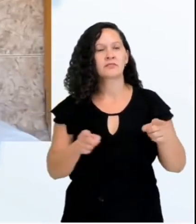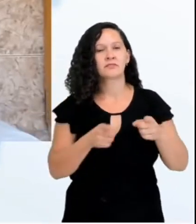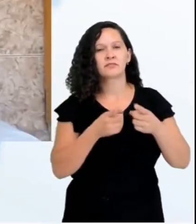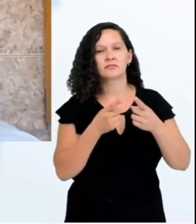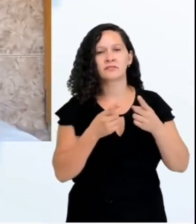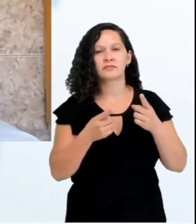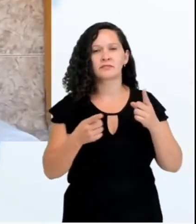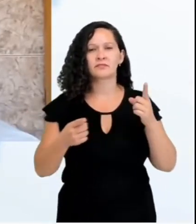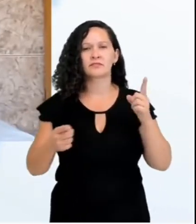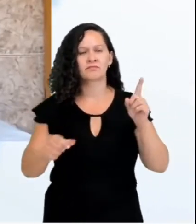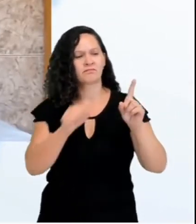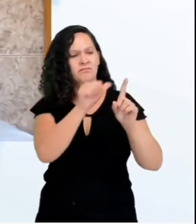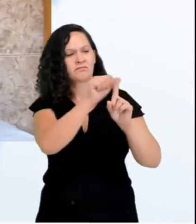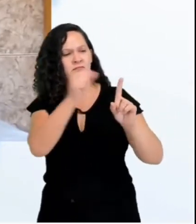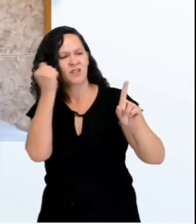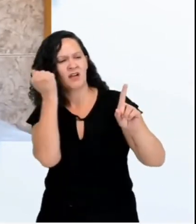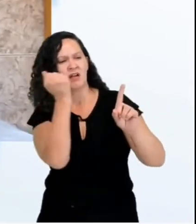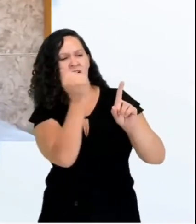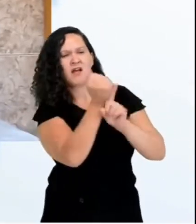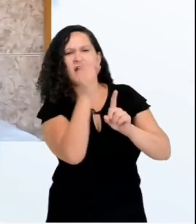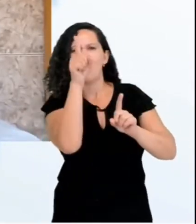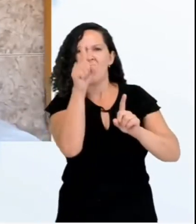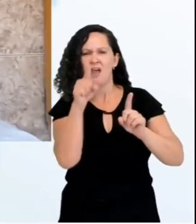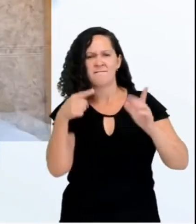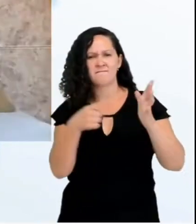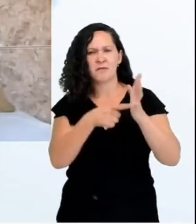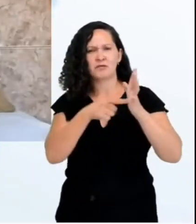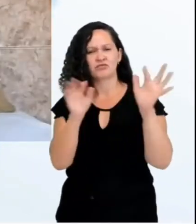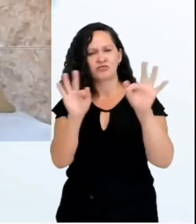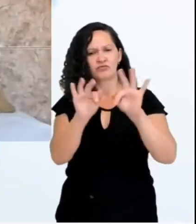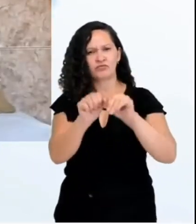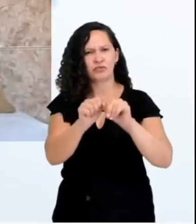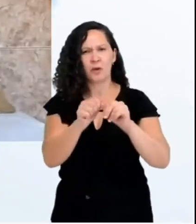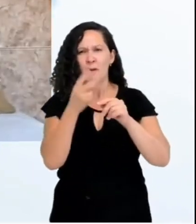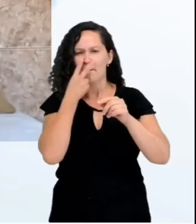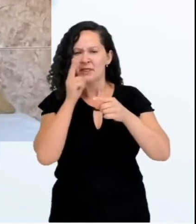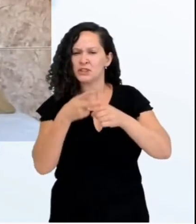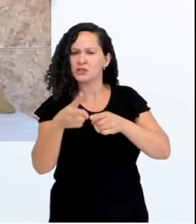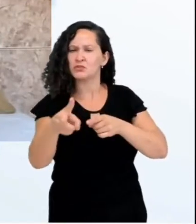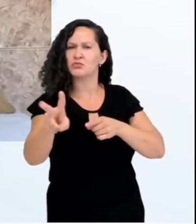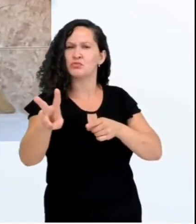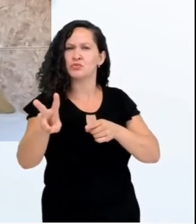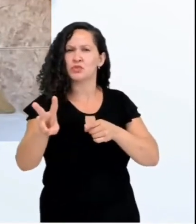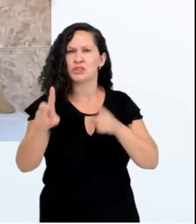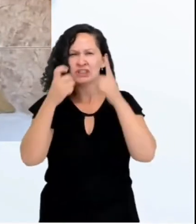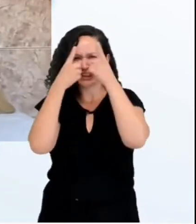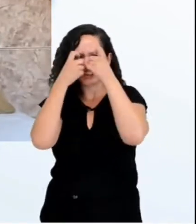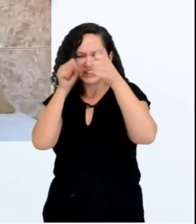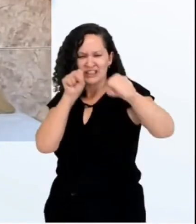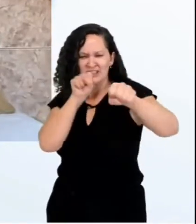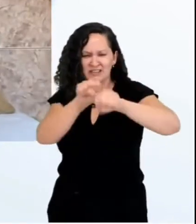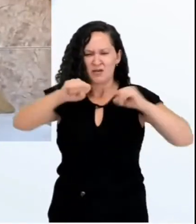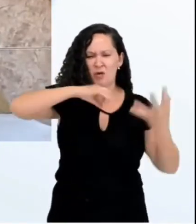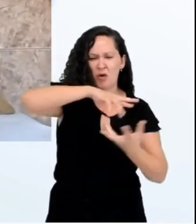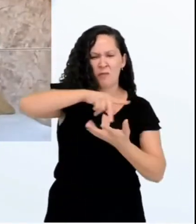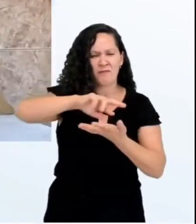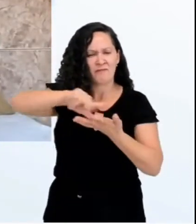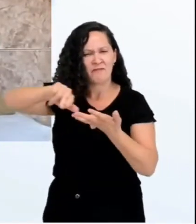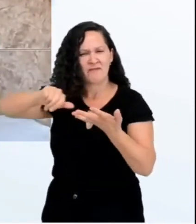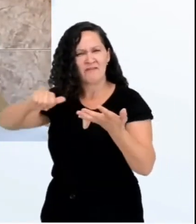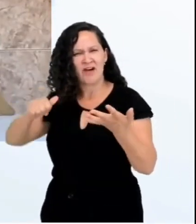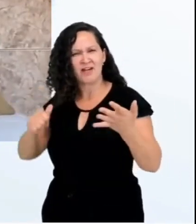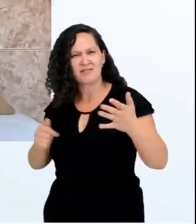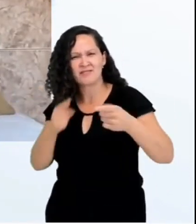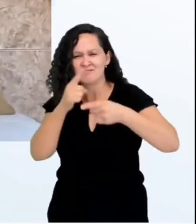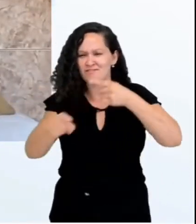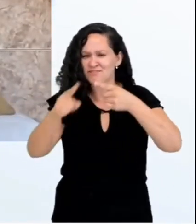O feminicídio é como um ponto final que vira reticências num contínuo terror universal. São várias